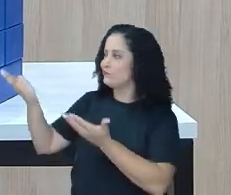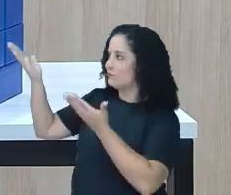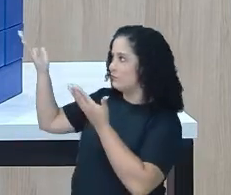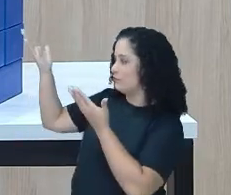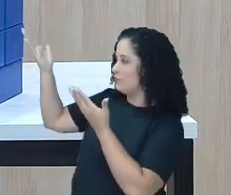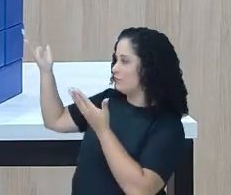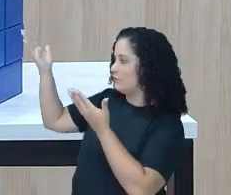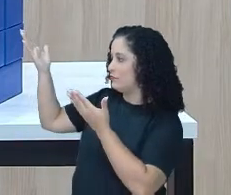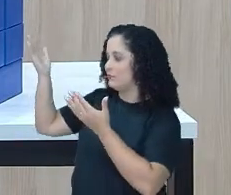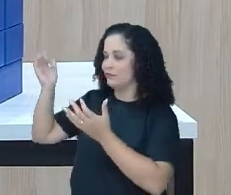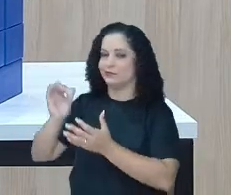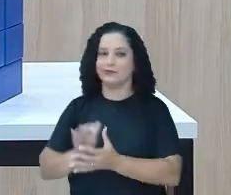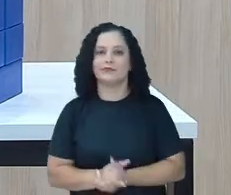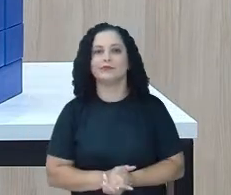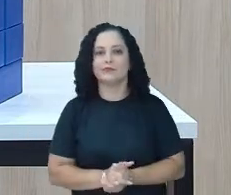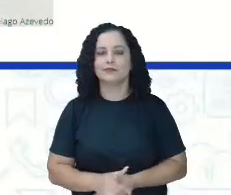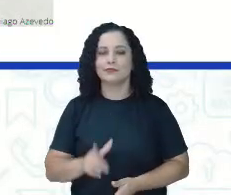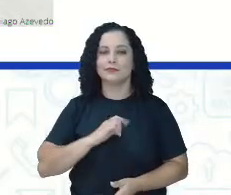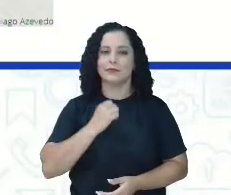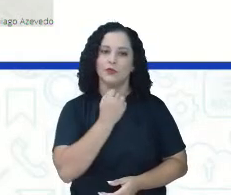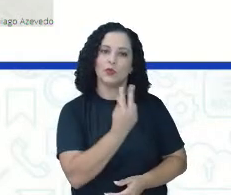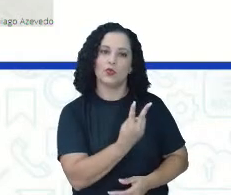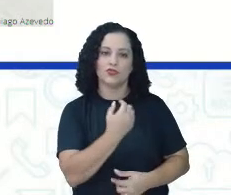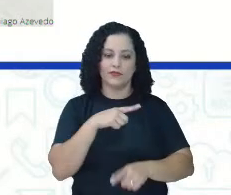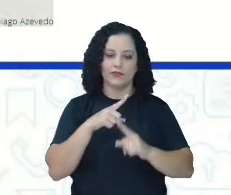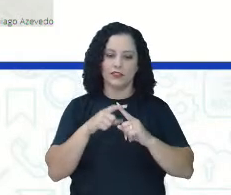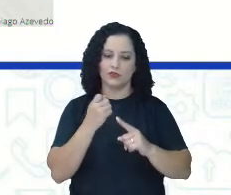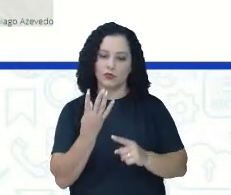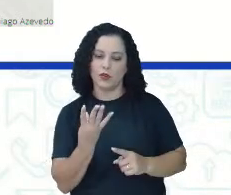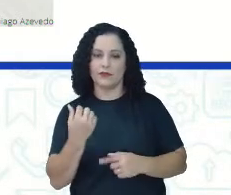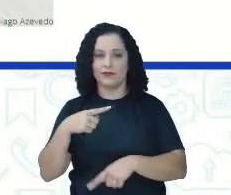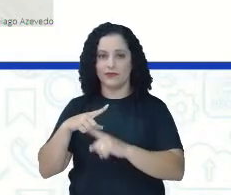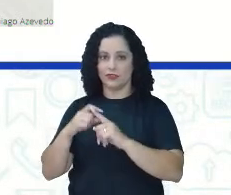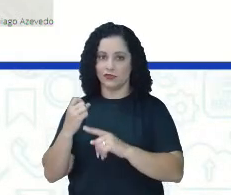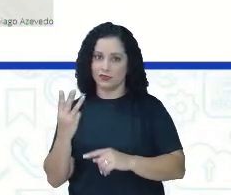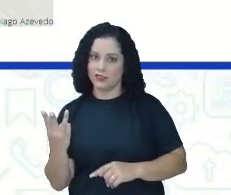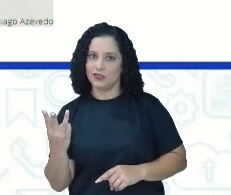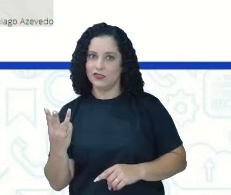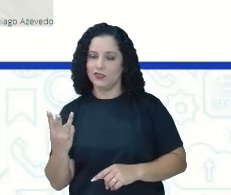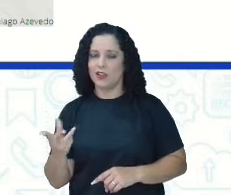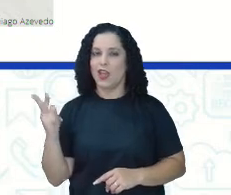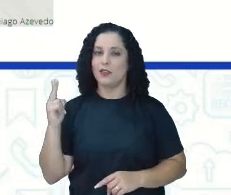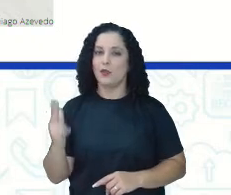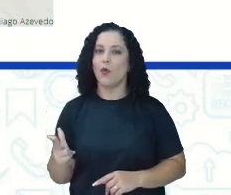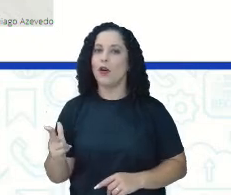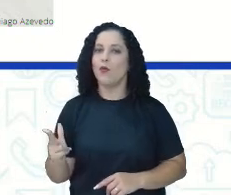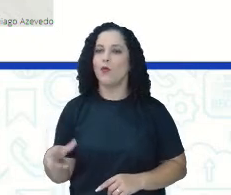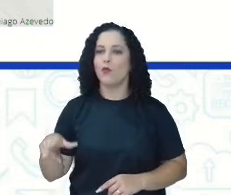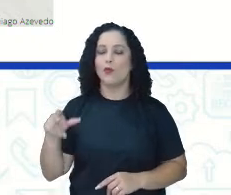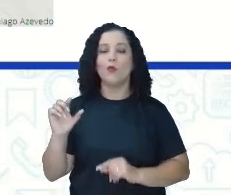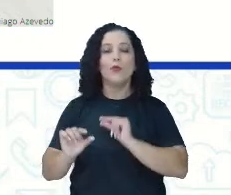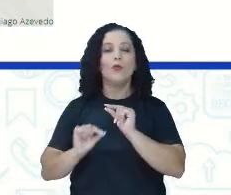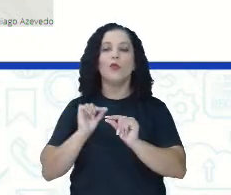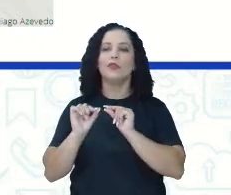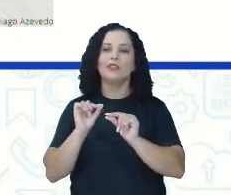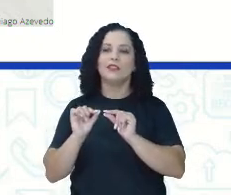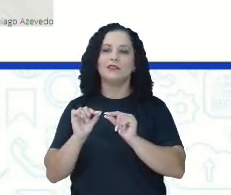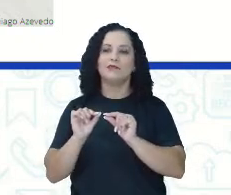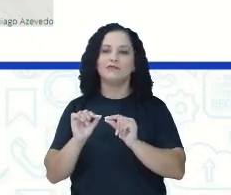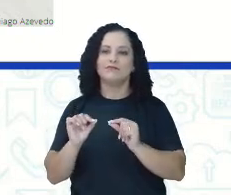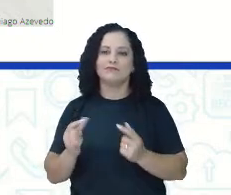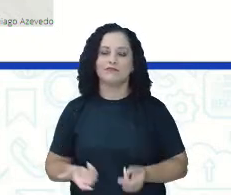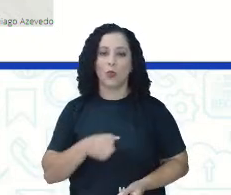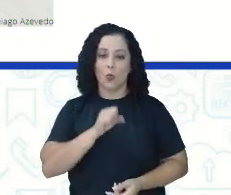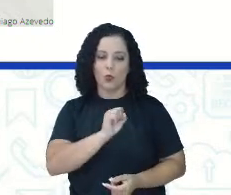vocês, opa, pronto, 2 vezes 4 vezes 3, a gente vai achar isso igual a 8 vezes 3, e isso